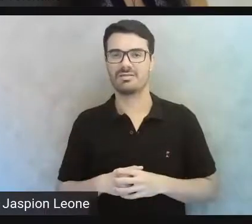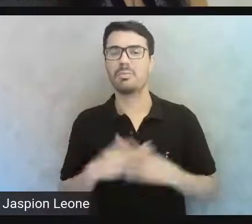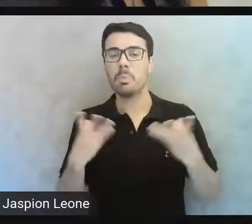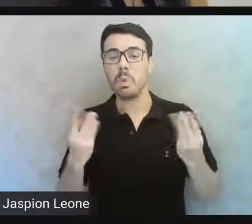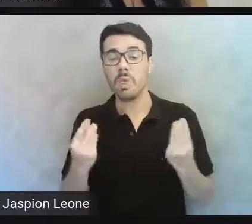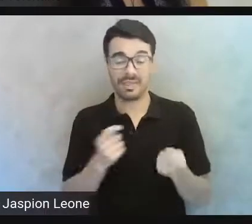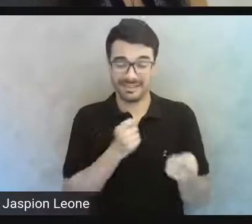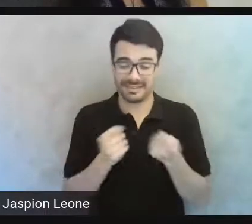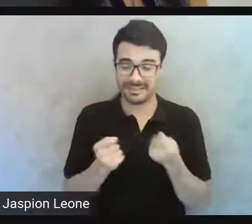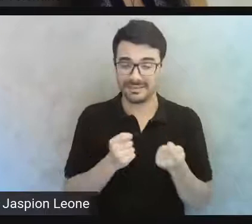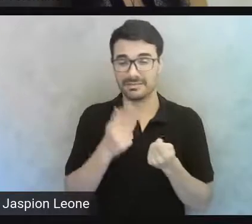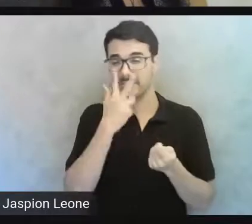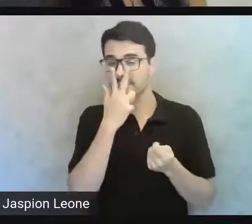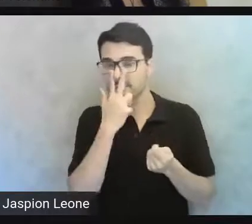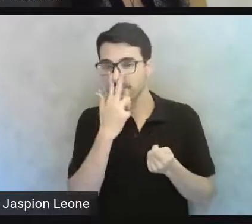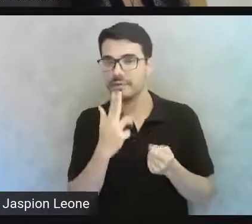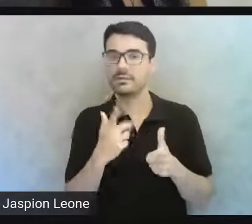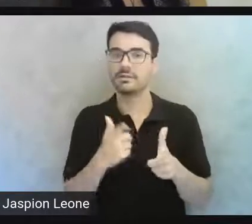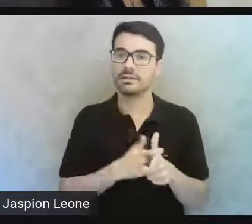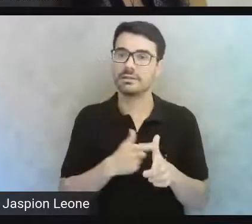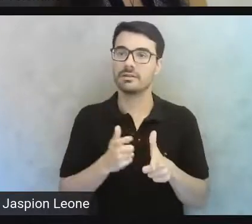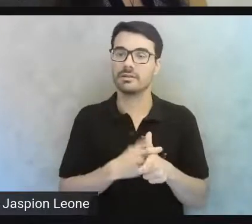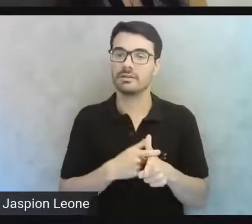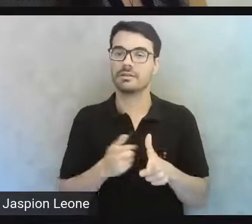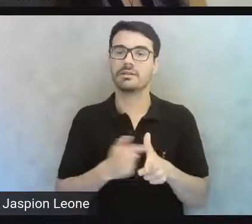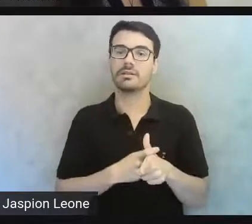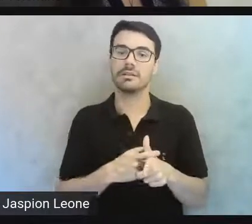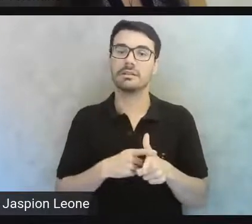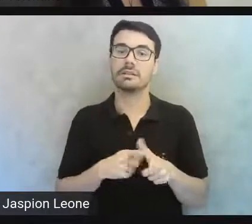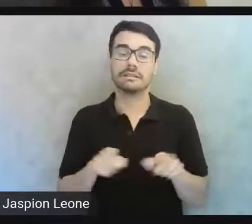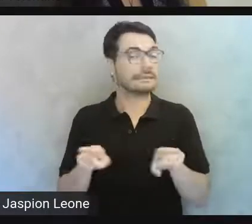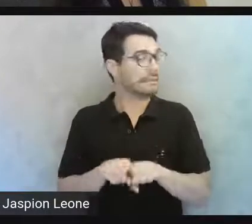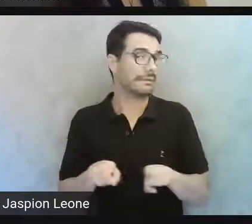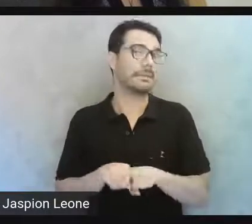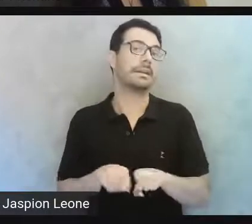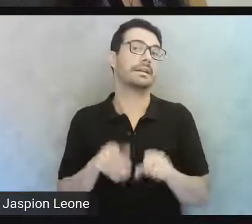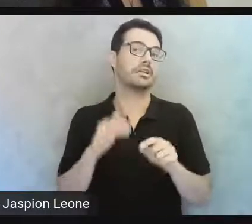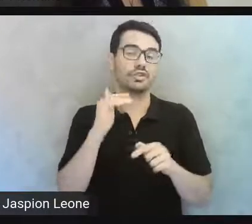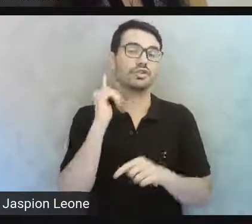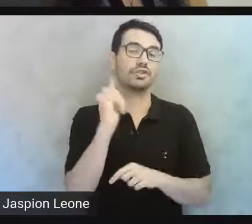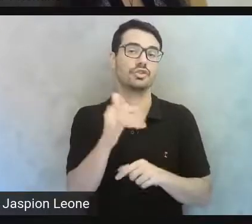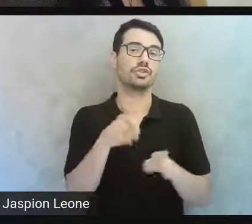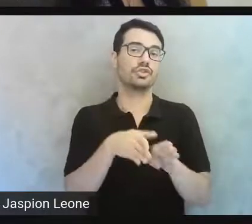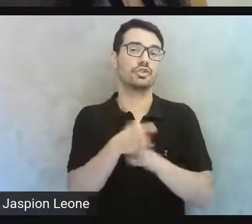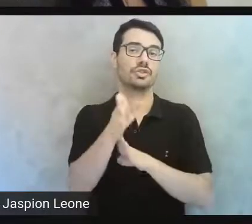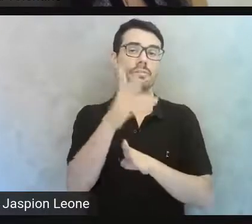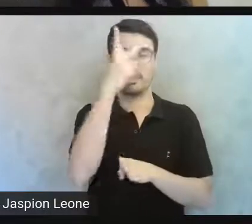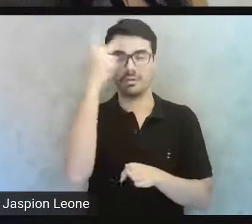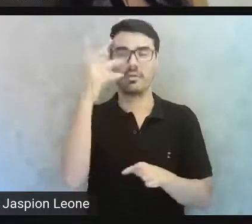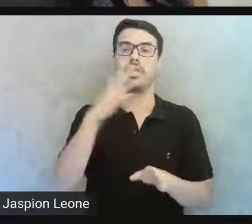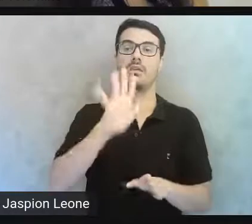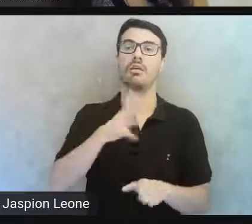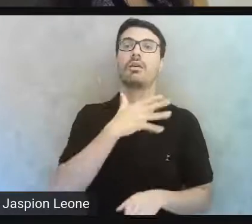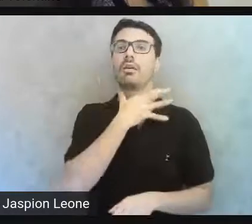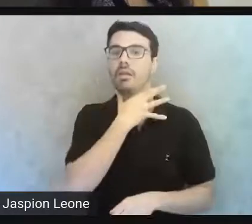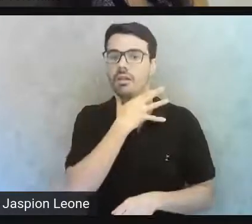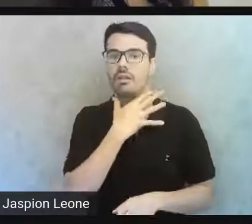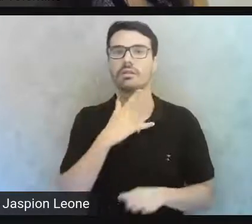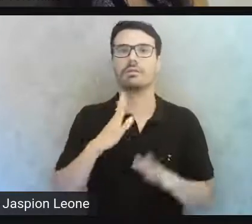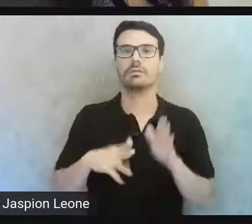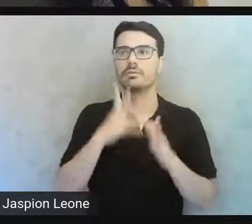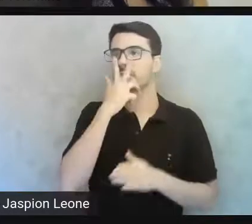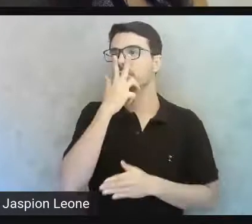está bem endividado, tá? Vale essa dica, inclusive, para quem está bem endividado. Eles muitas vezes se esquivam do